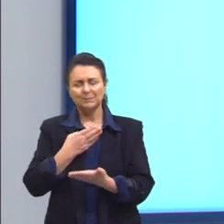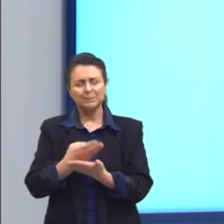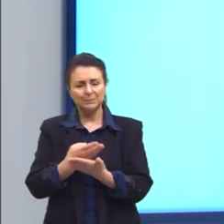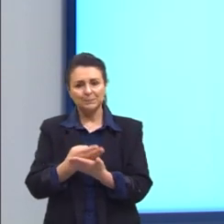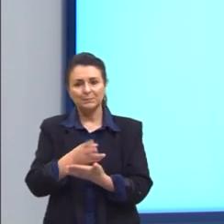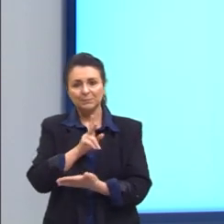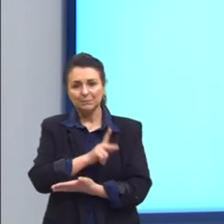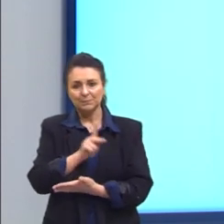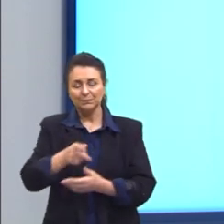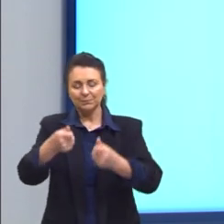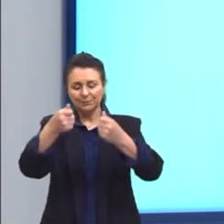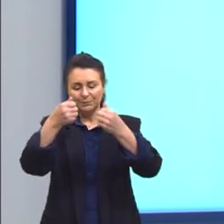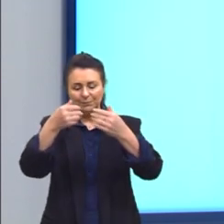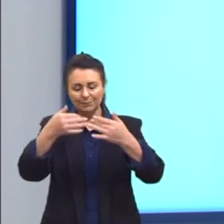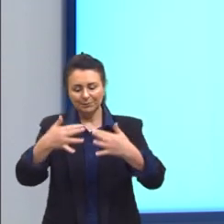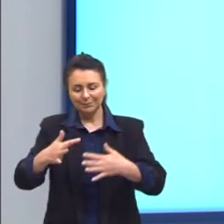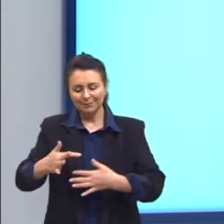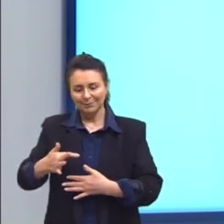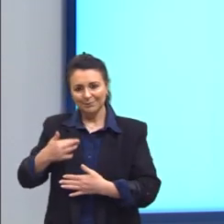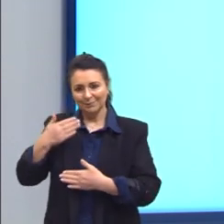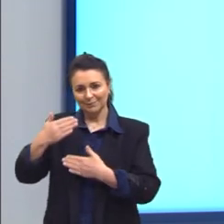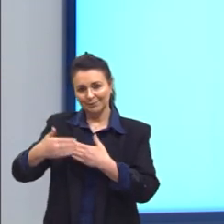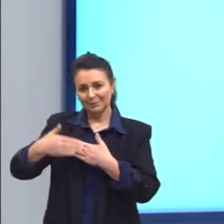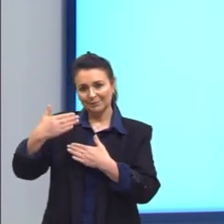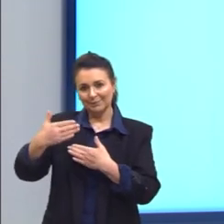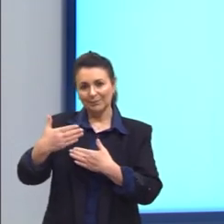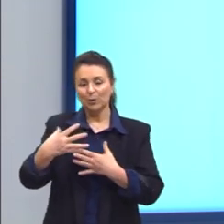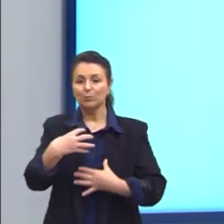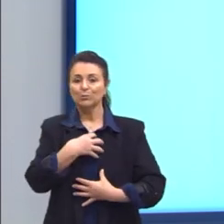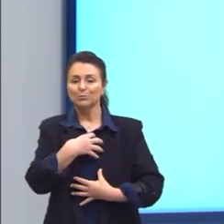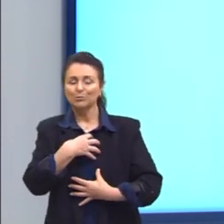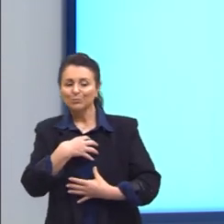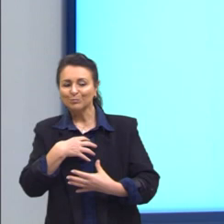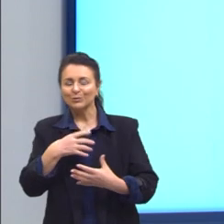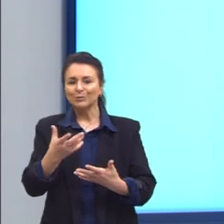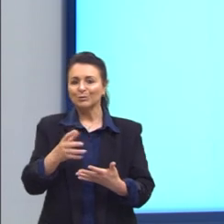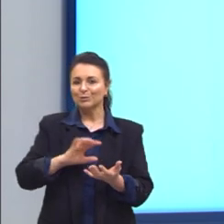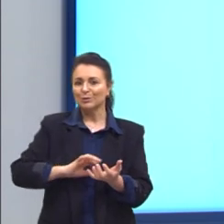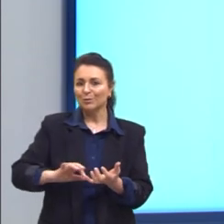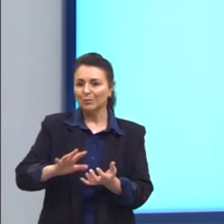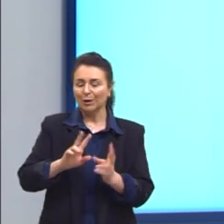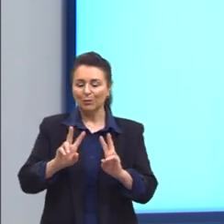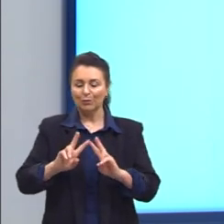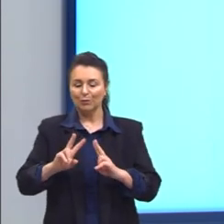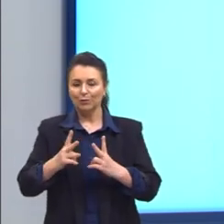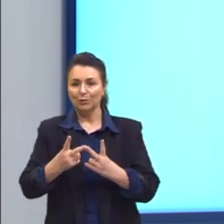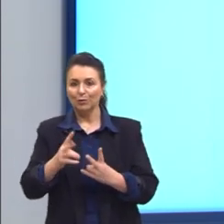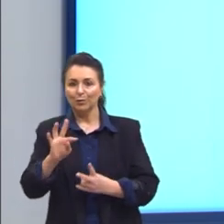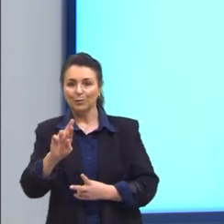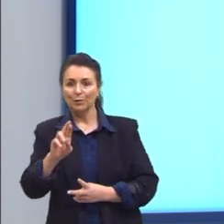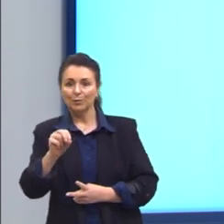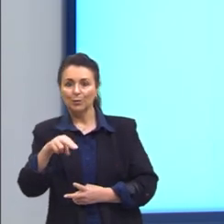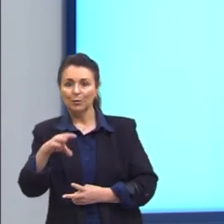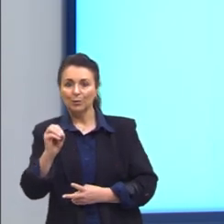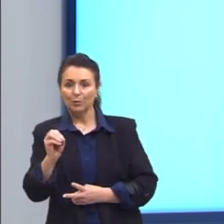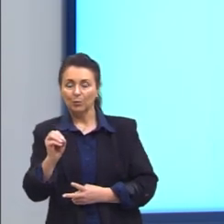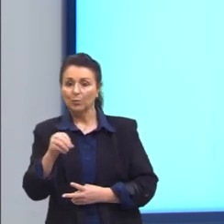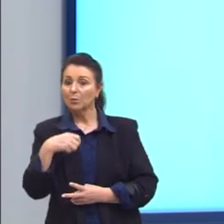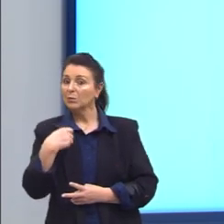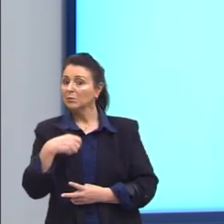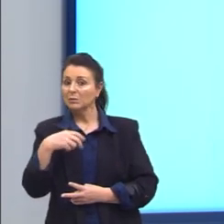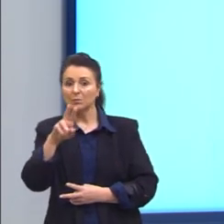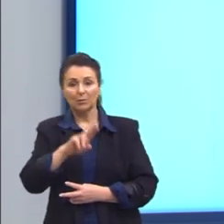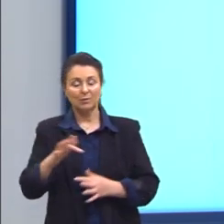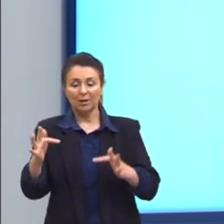aulas eu vou mostrar para vocês então a forma de calcular o volume de um tronco sem utilizar essa fórmula e